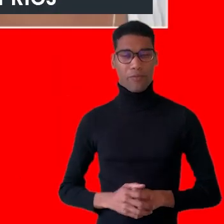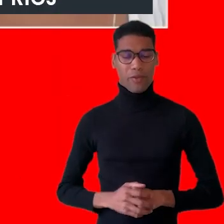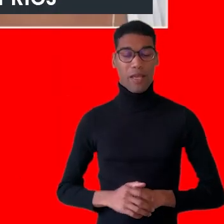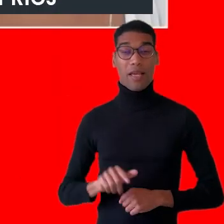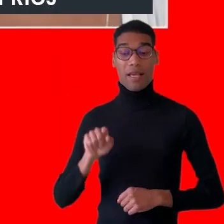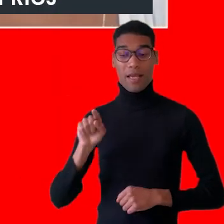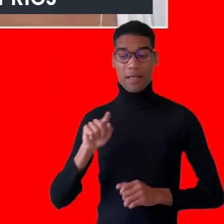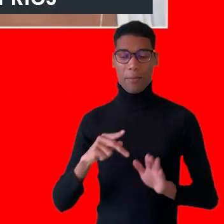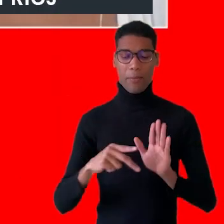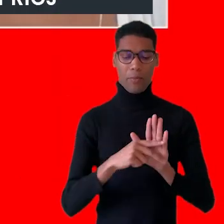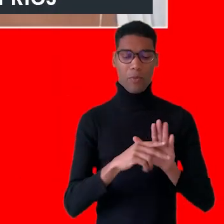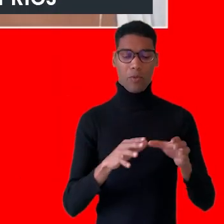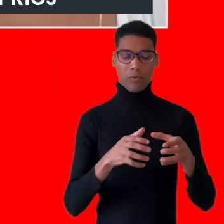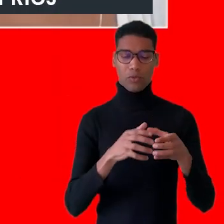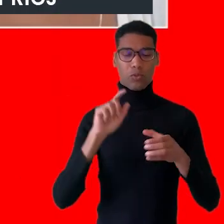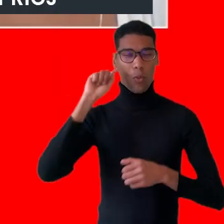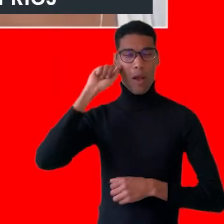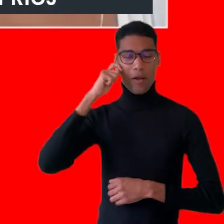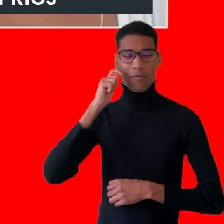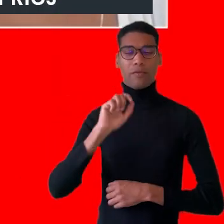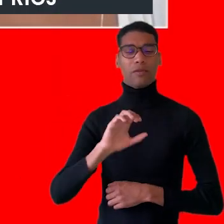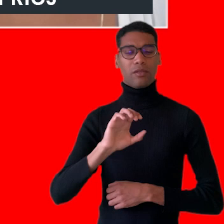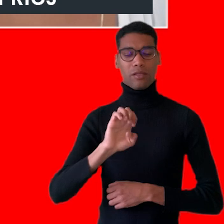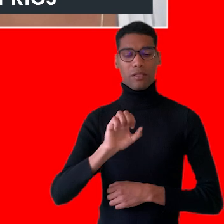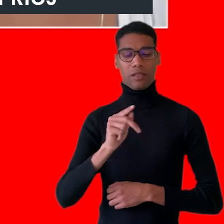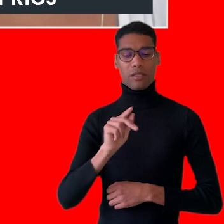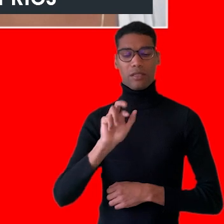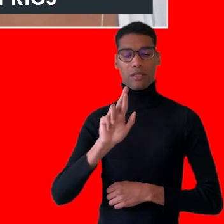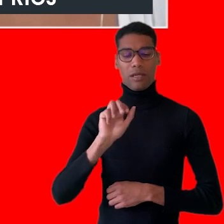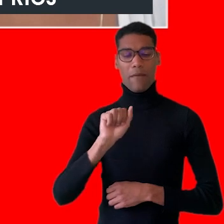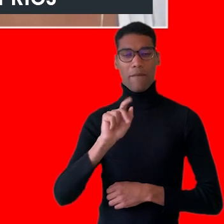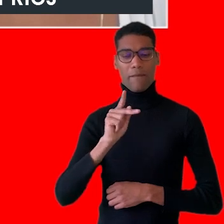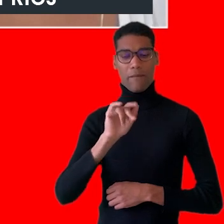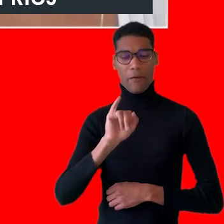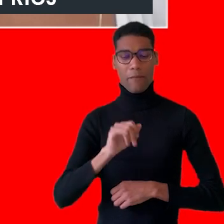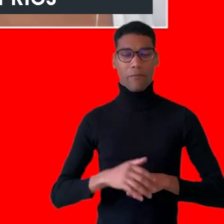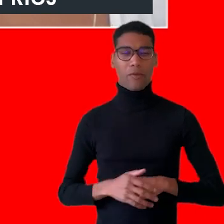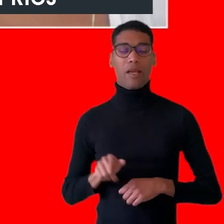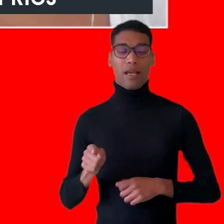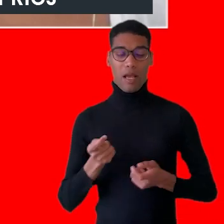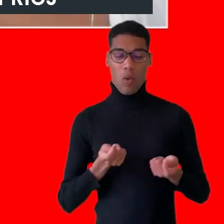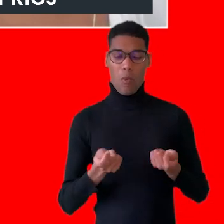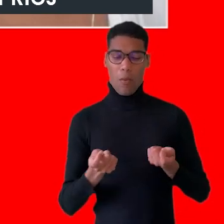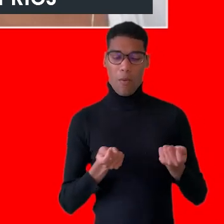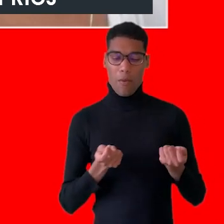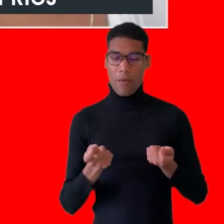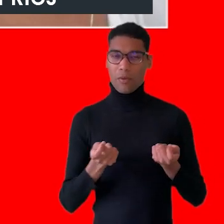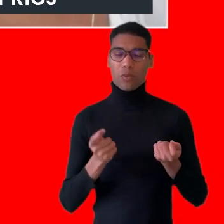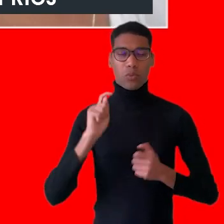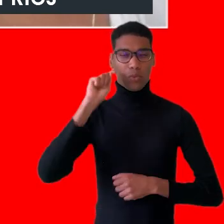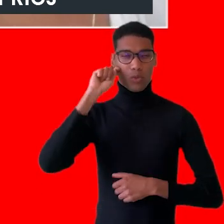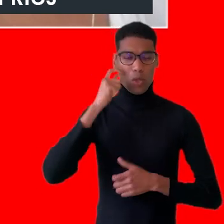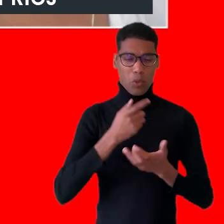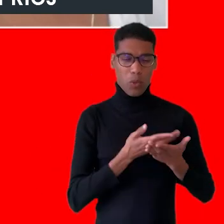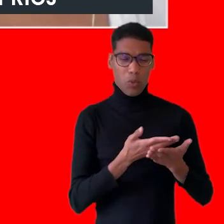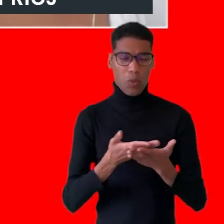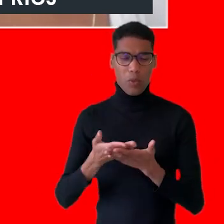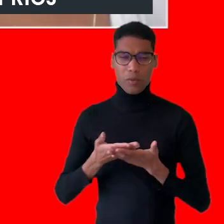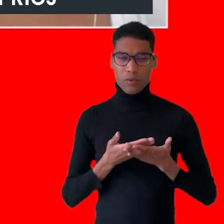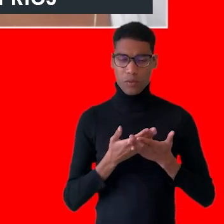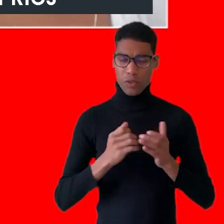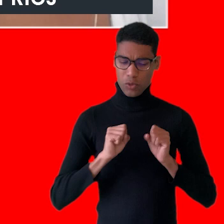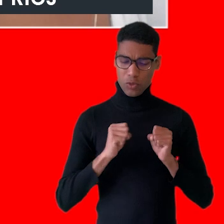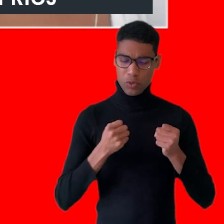integra o Afro-SEBRAP e coordena o Negra Núcleo de Estudos